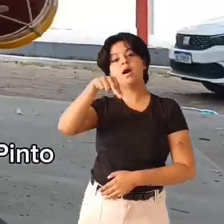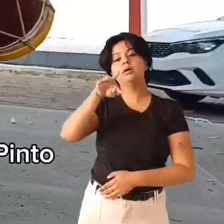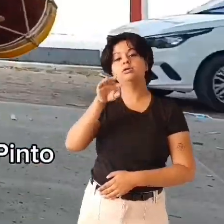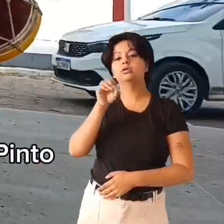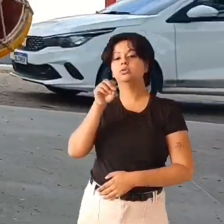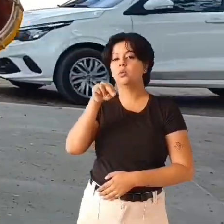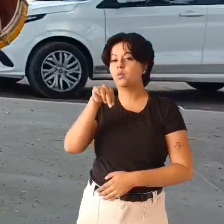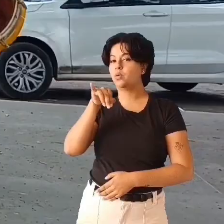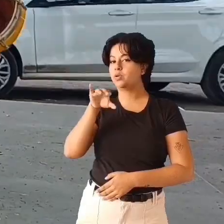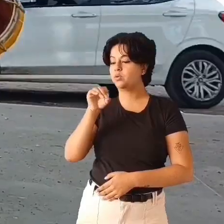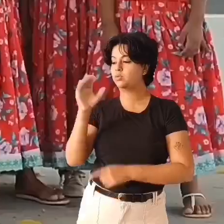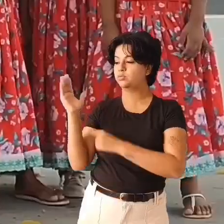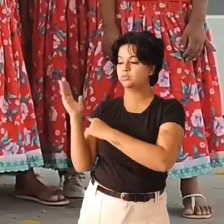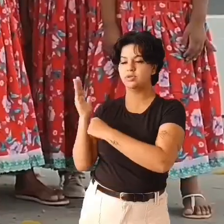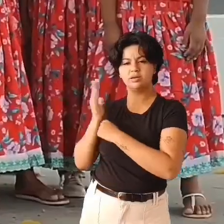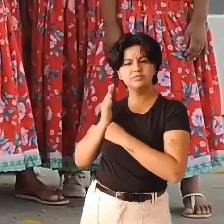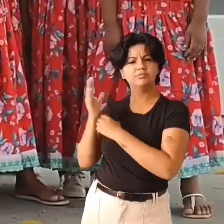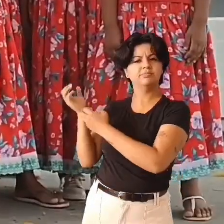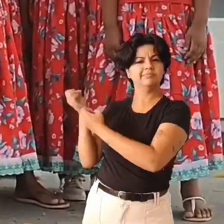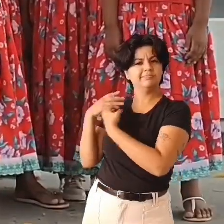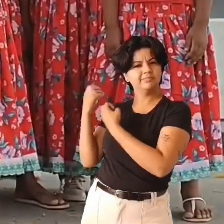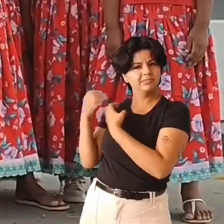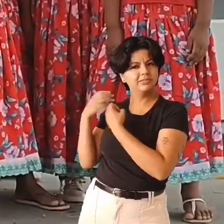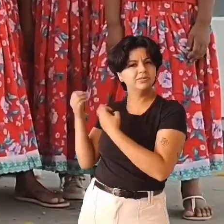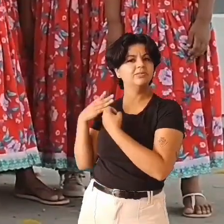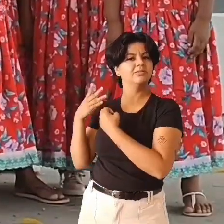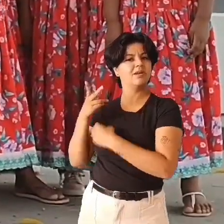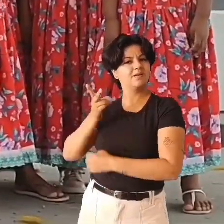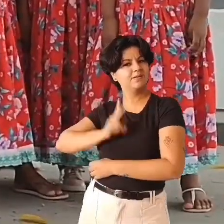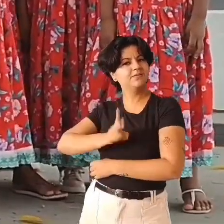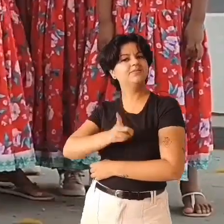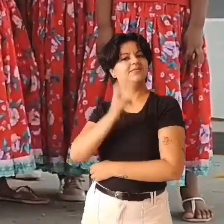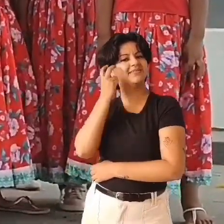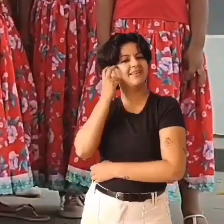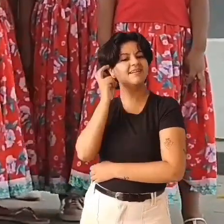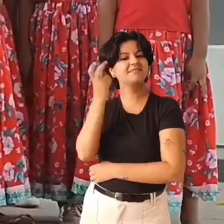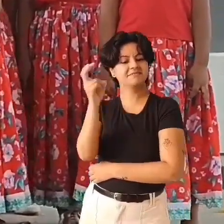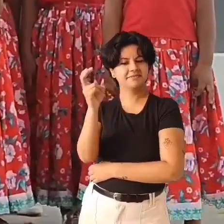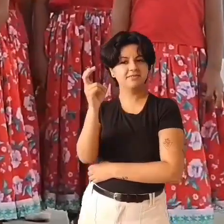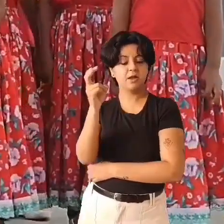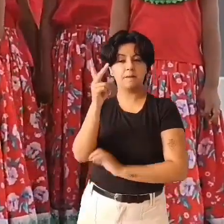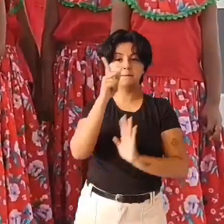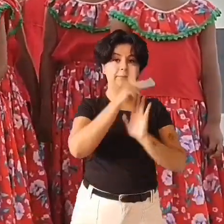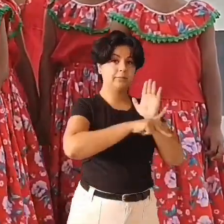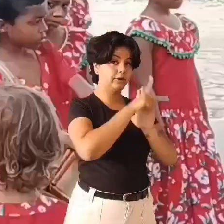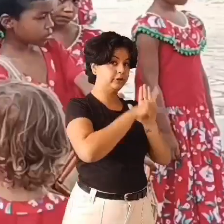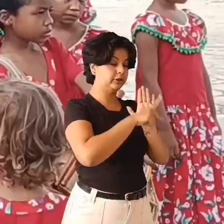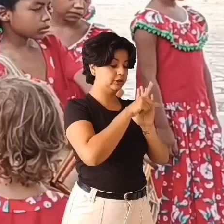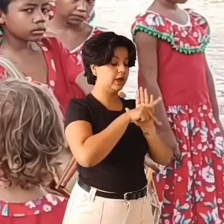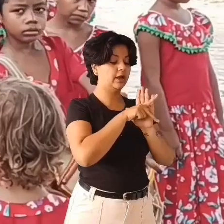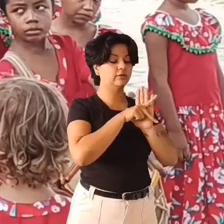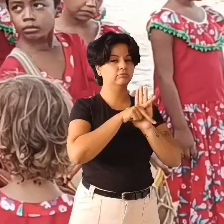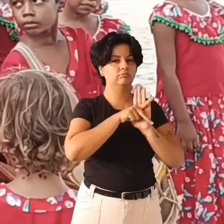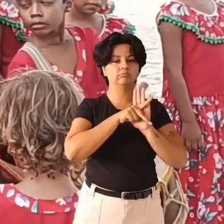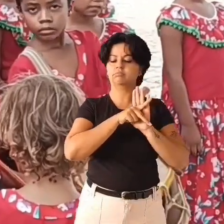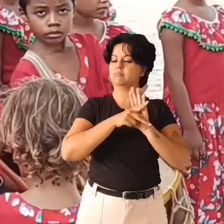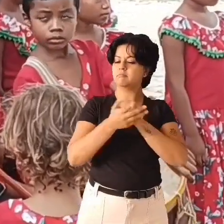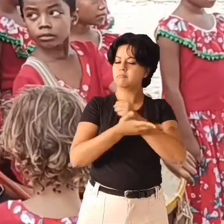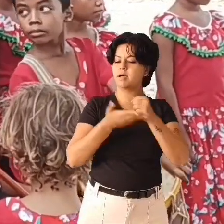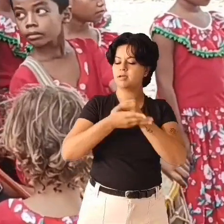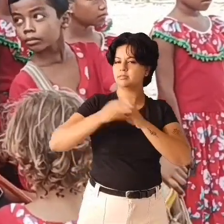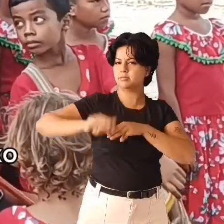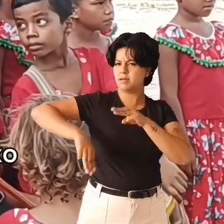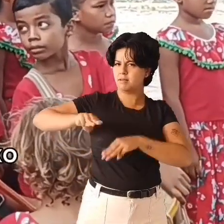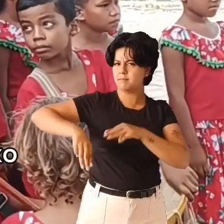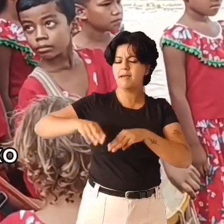Antônio Pinto, que também nos ajuda, nos ensina a manter essa cultura. O projeto Raízes do